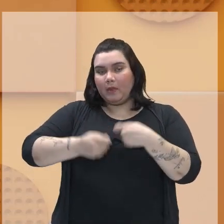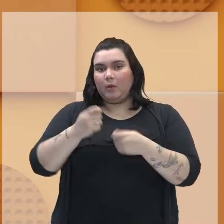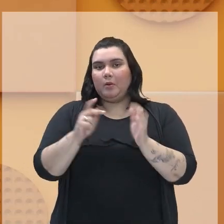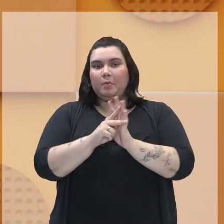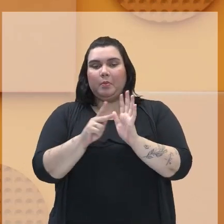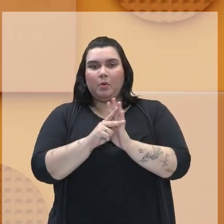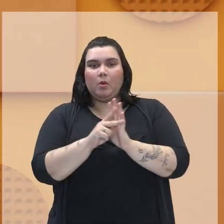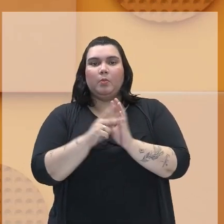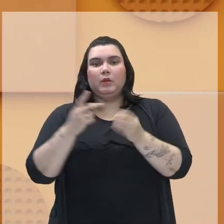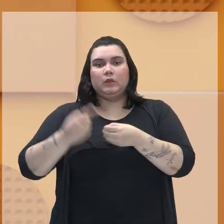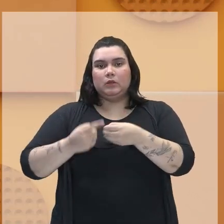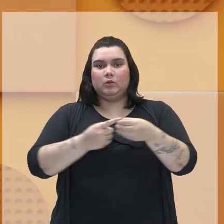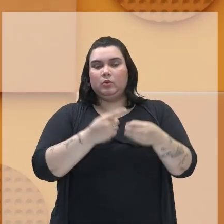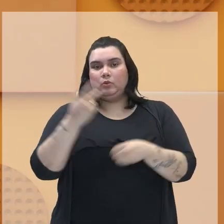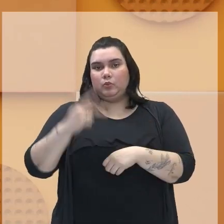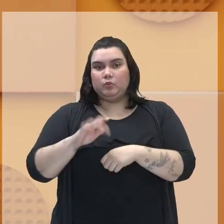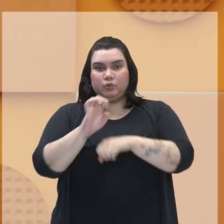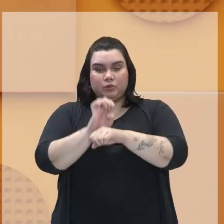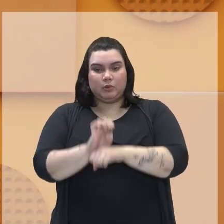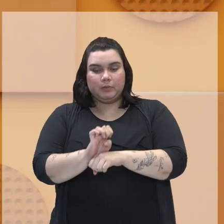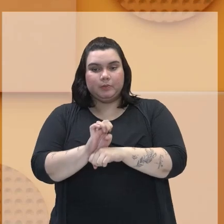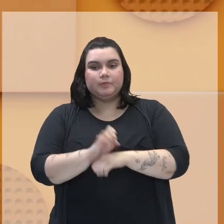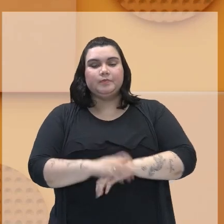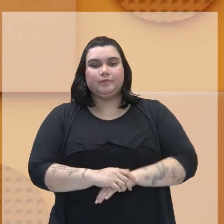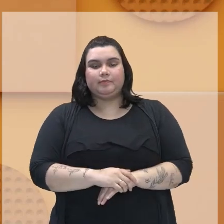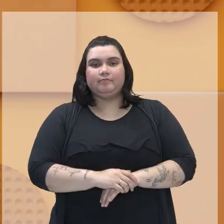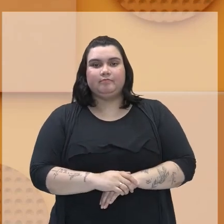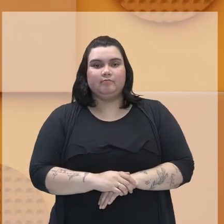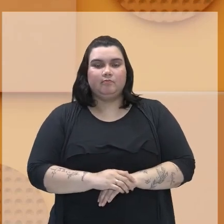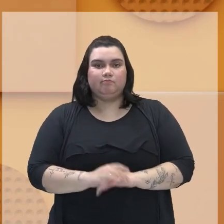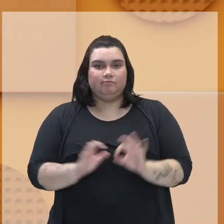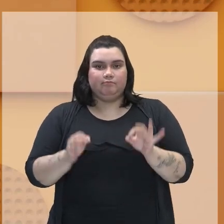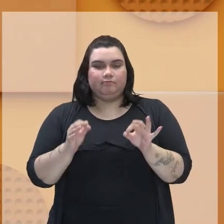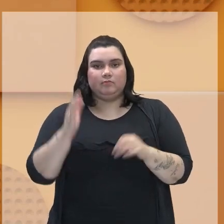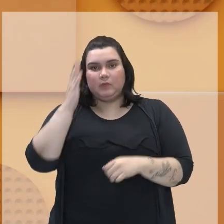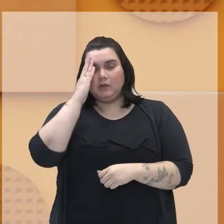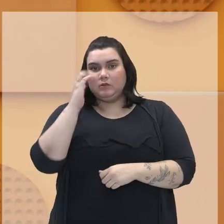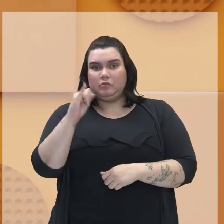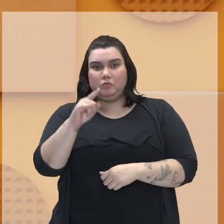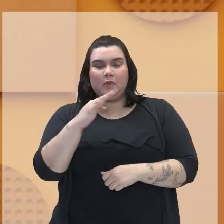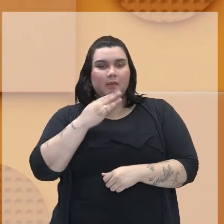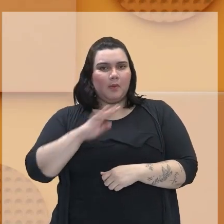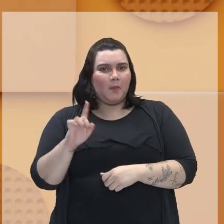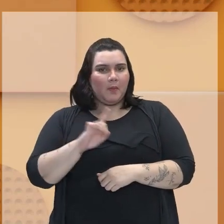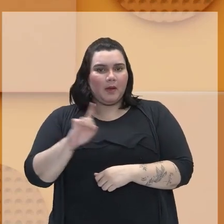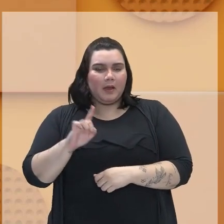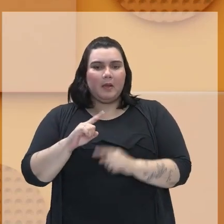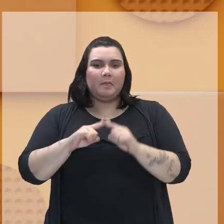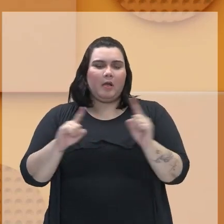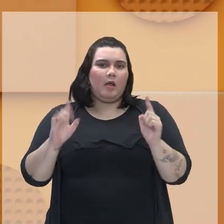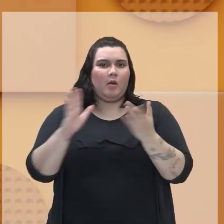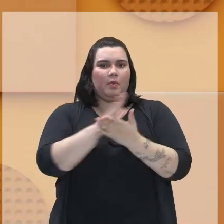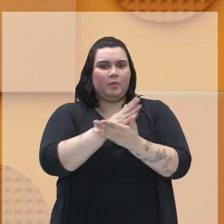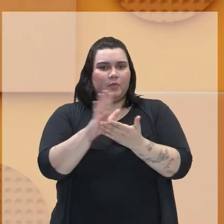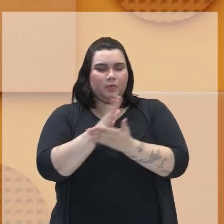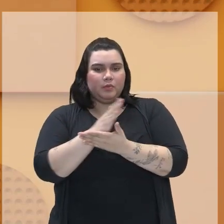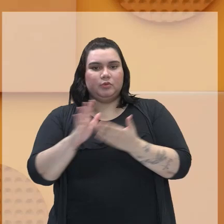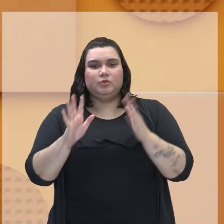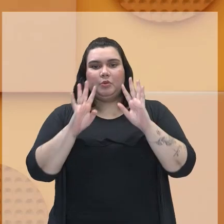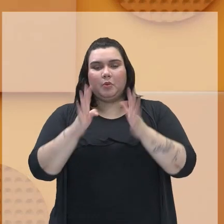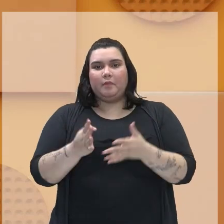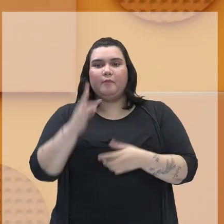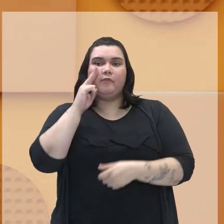nosso estado, tá bom? Então eu tenho certeza que você, se não conhece, ou pode ter ouvido, mas alguns de vocês já devem